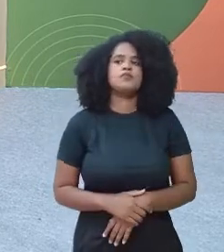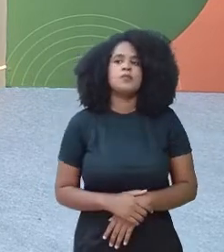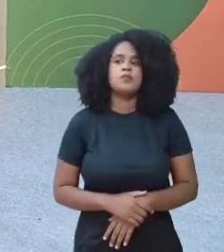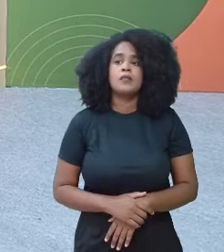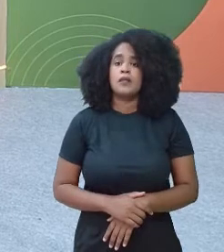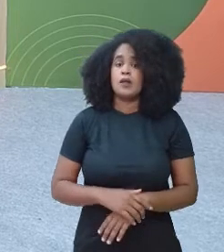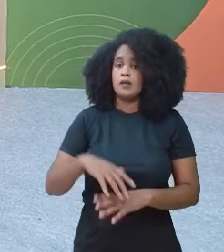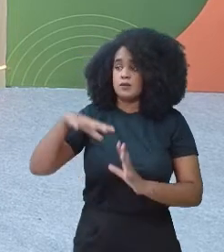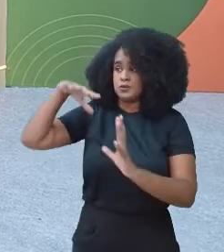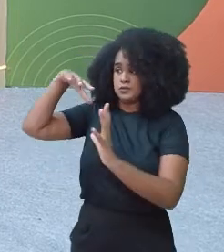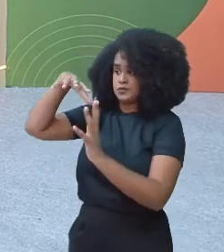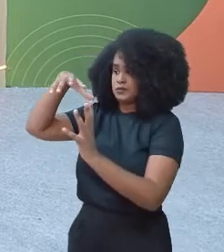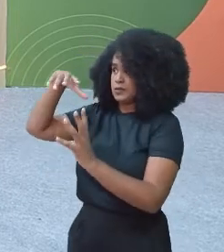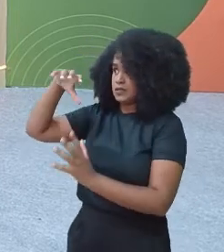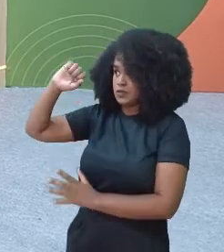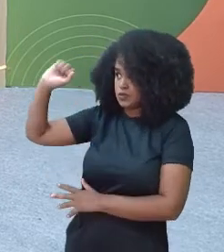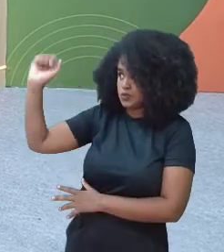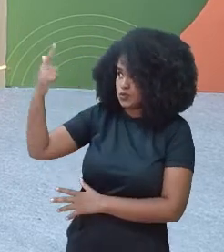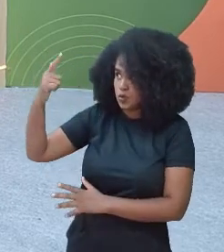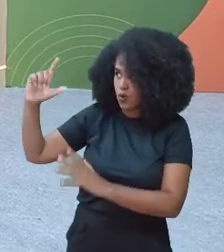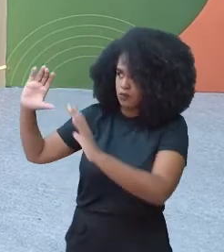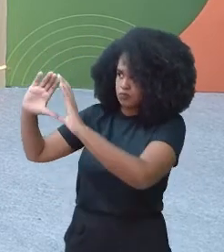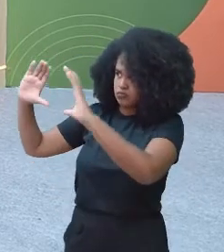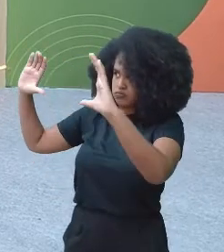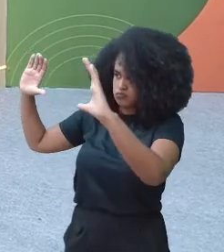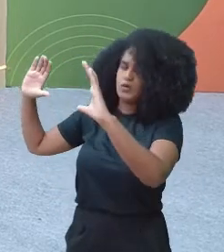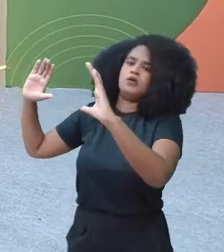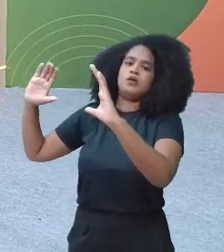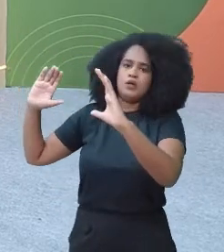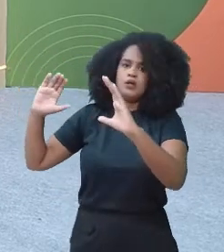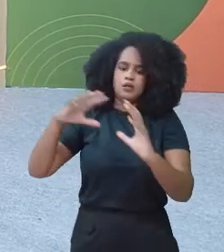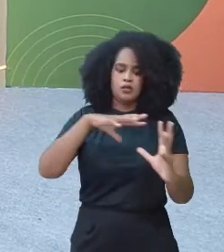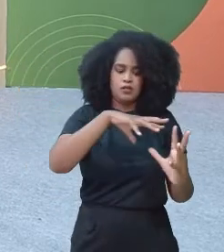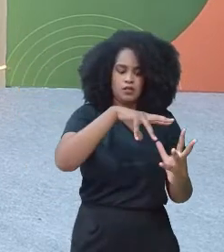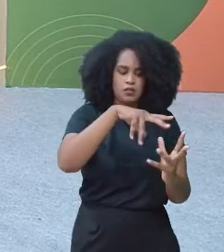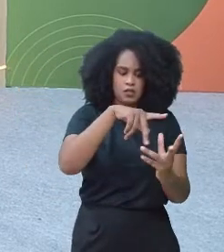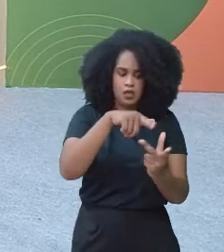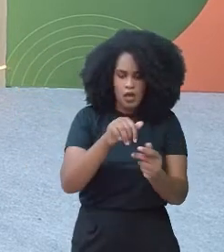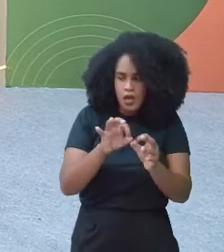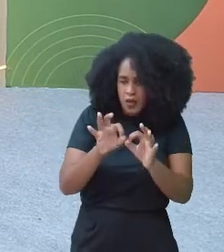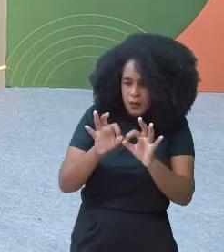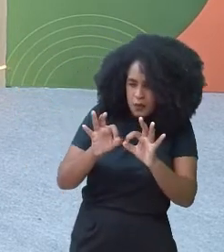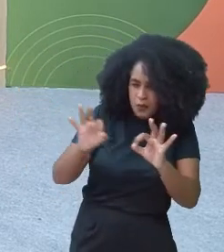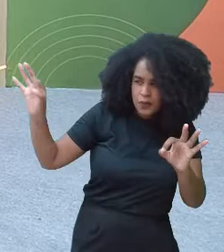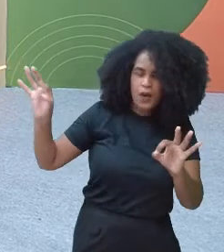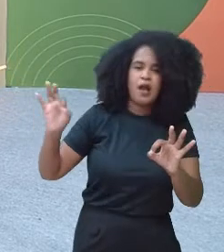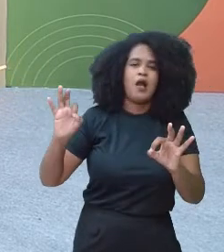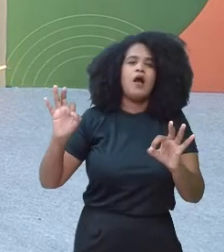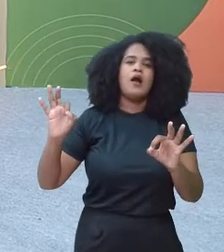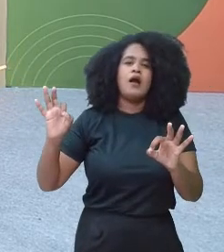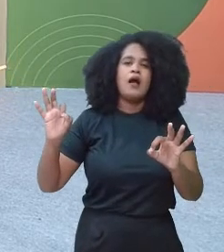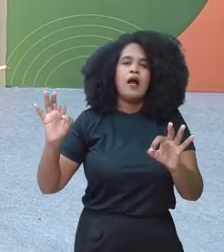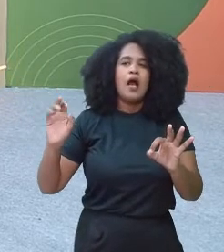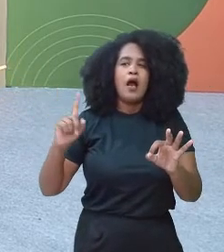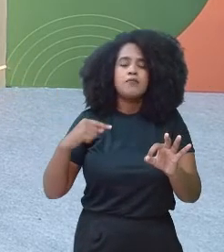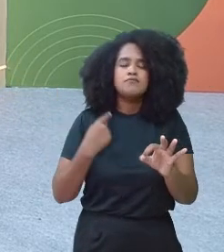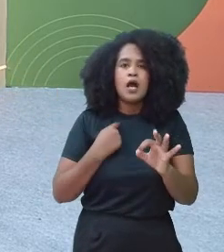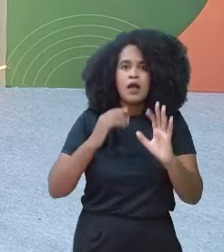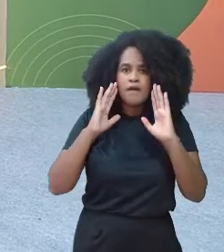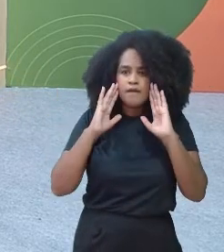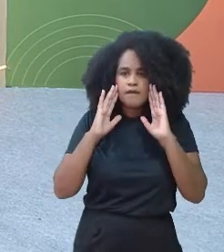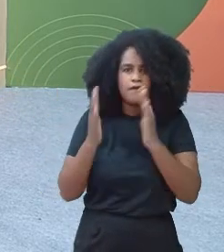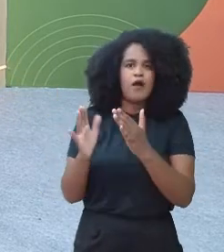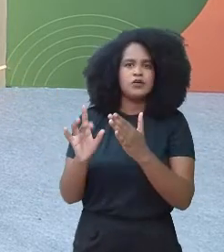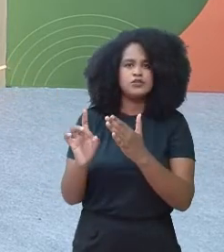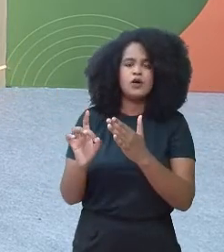da Terra para o Sol é o mínimo que a gente vai se importar nesse primeiro momento, porque não é a única distância que eu preciso medir. Para